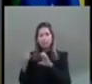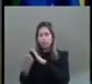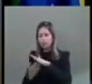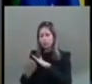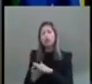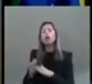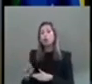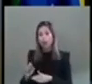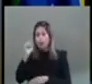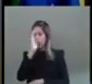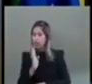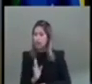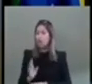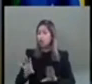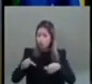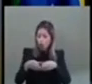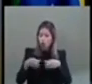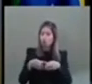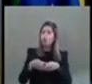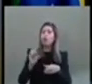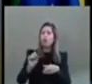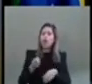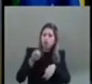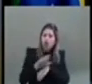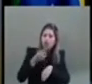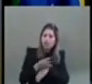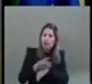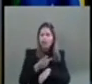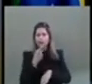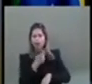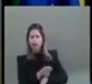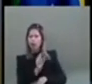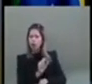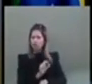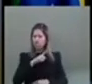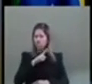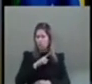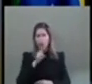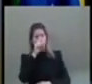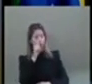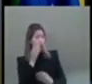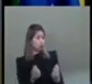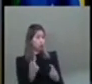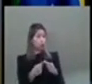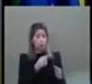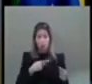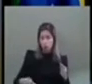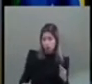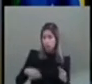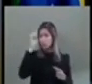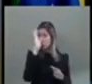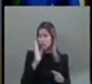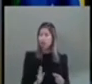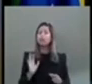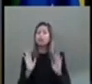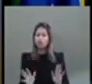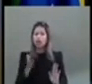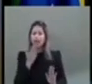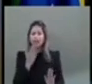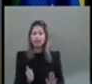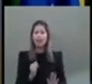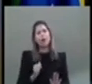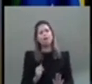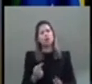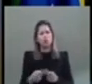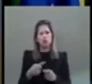privado por WhatsApp dialogavam sobre os riscos da eleição de um candidato à presidência da república o caso como se sabe alcançou enorme divulgação e revolta